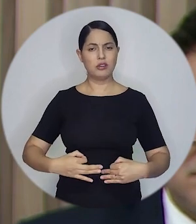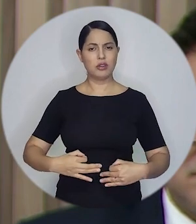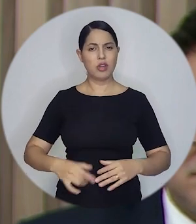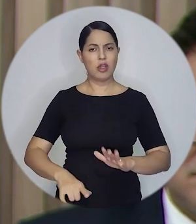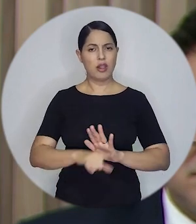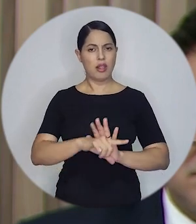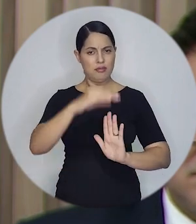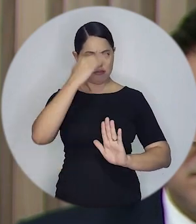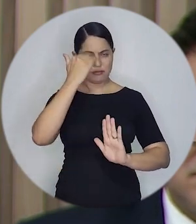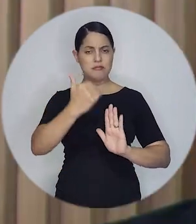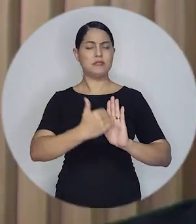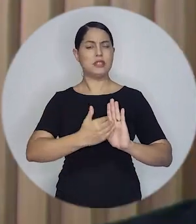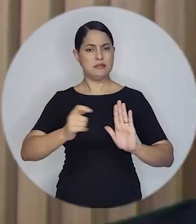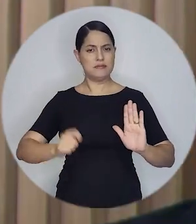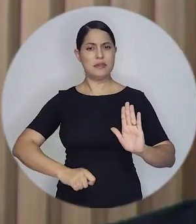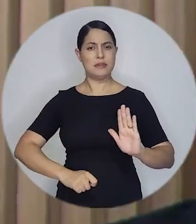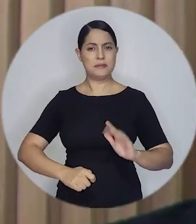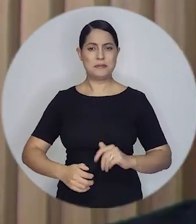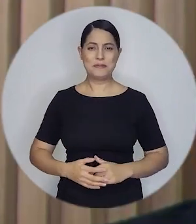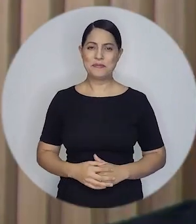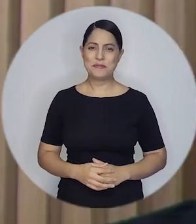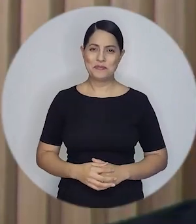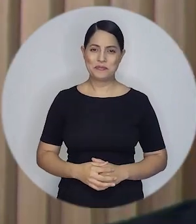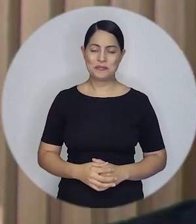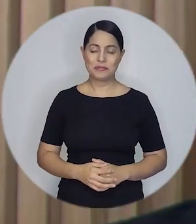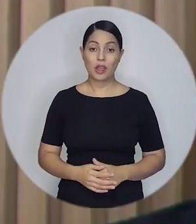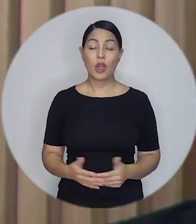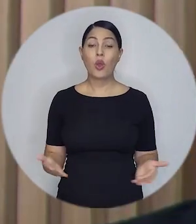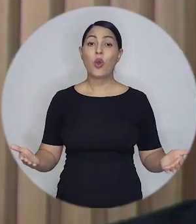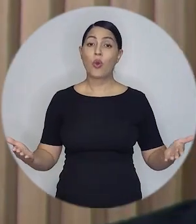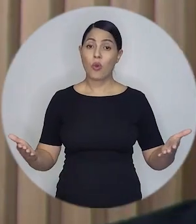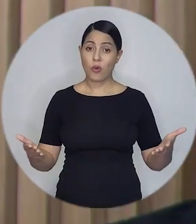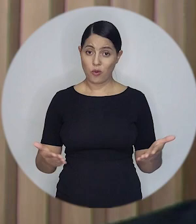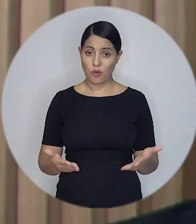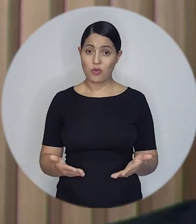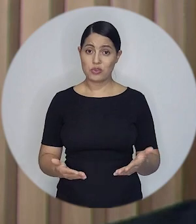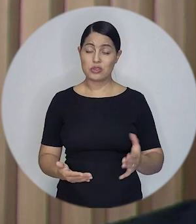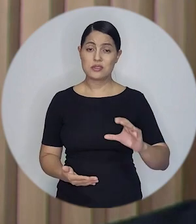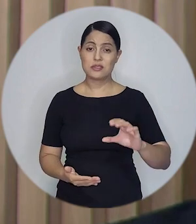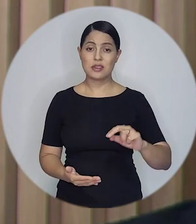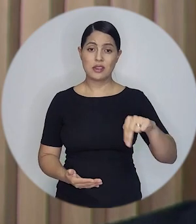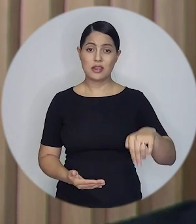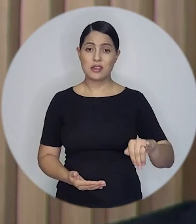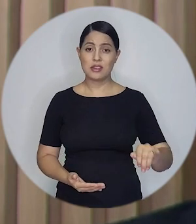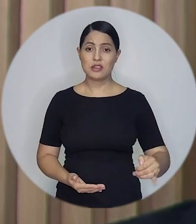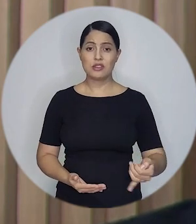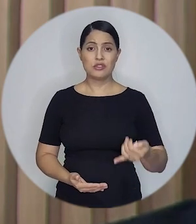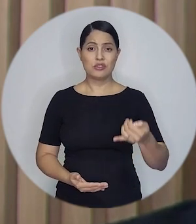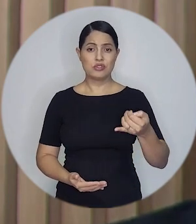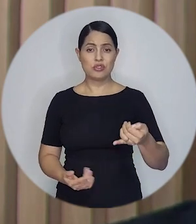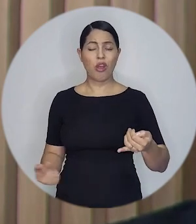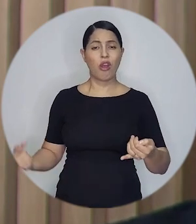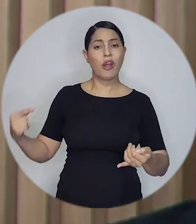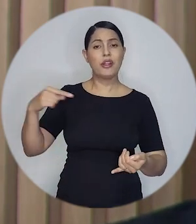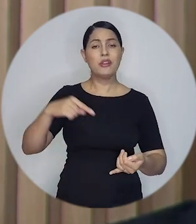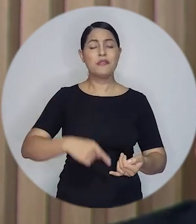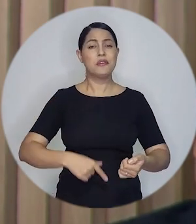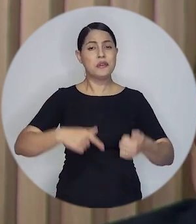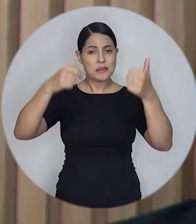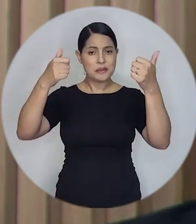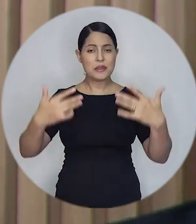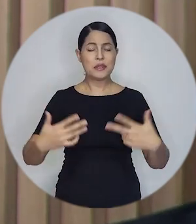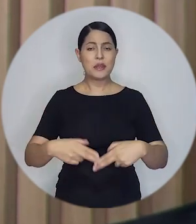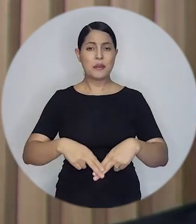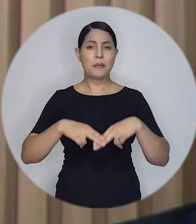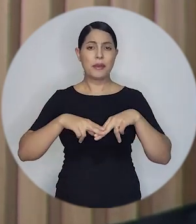lei para a advocacia. Essa é uma oportunidade de prestar contas ao Conselho, trazer alguns temas